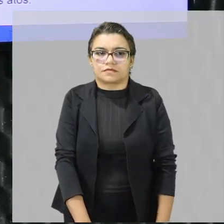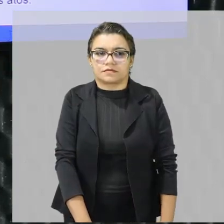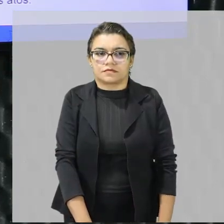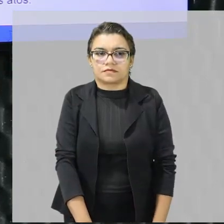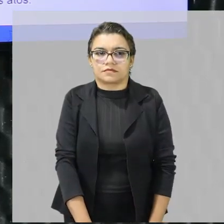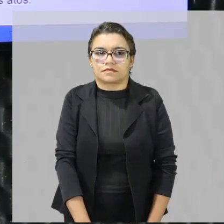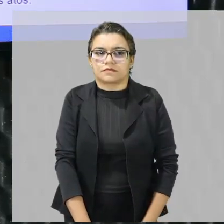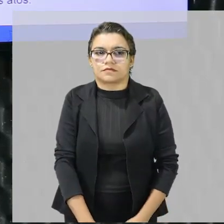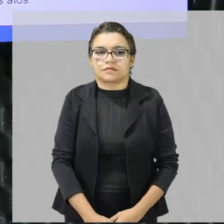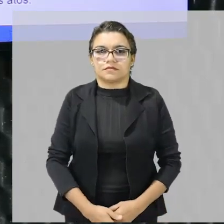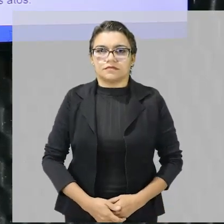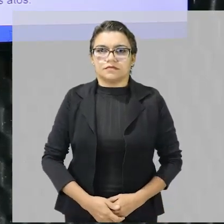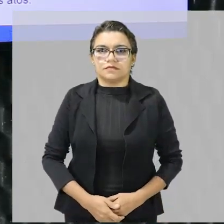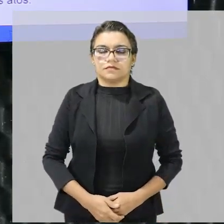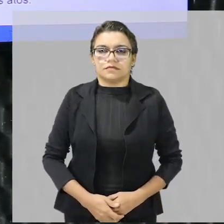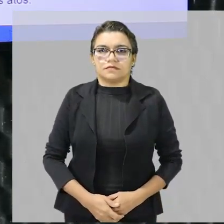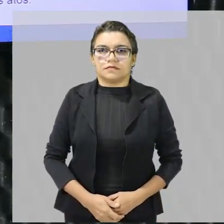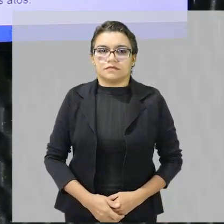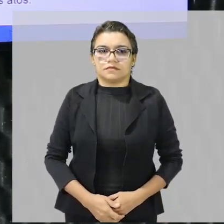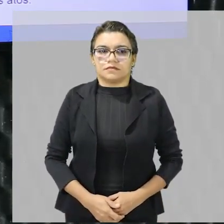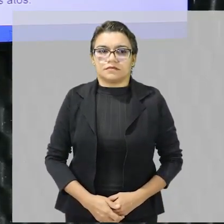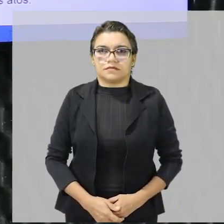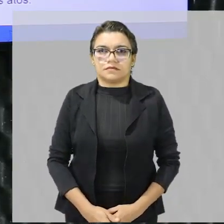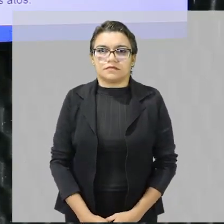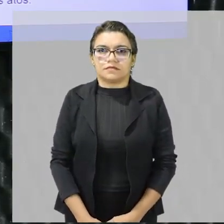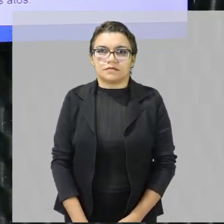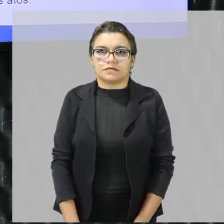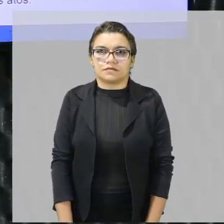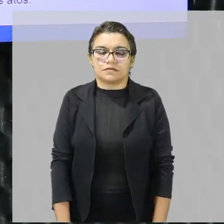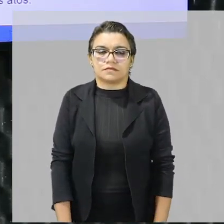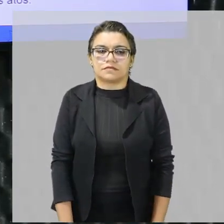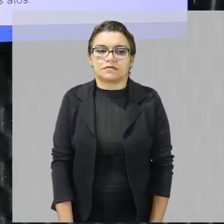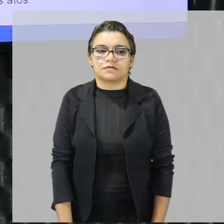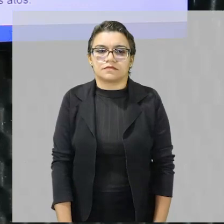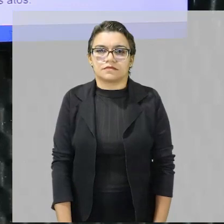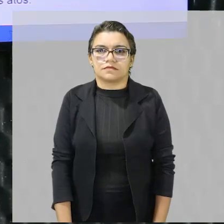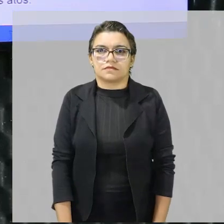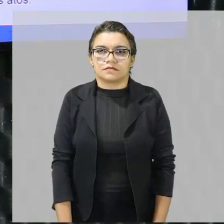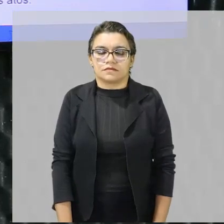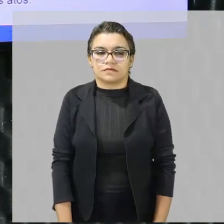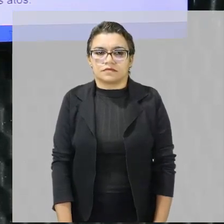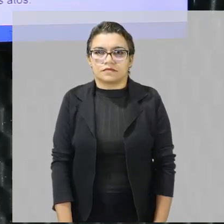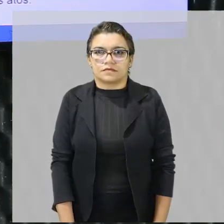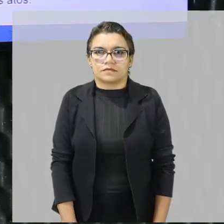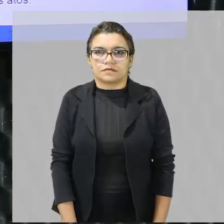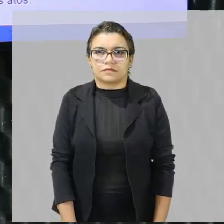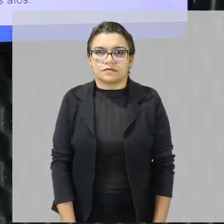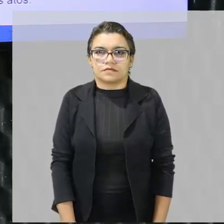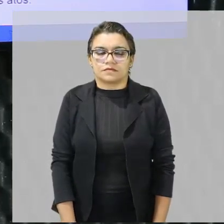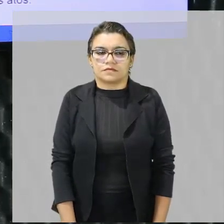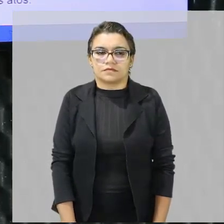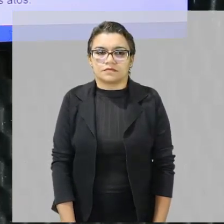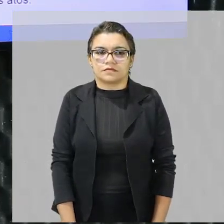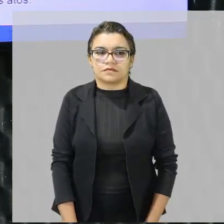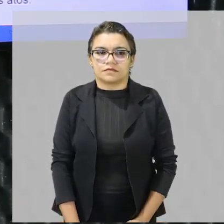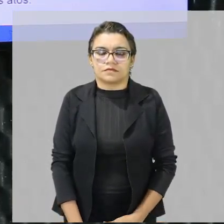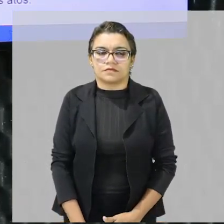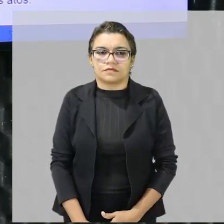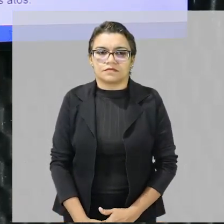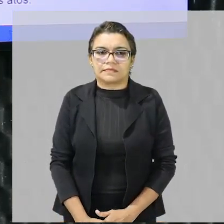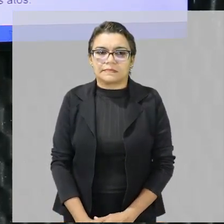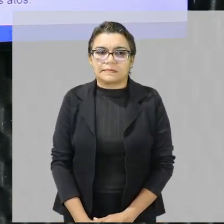existencialista questiona o modo de ser do homem. Entende que esse modo de ser, como modo de ser no mundo,